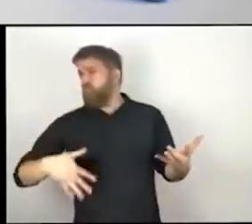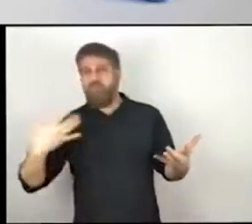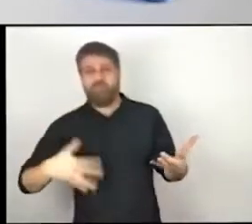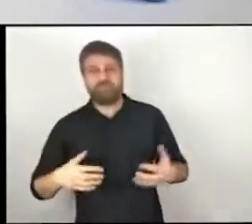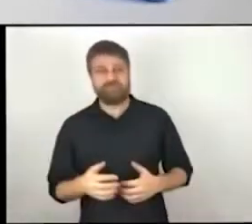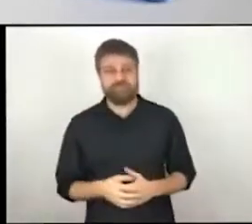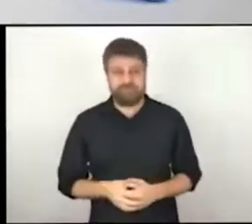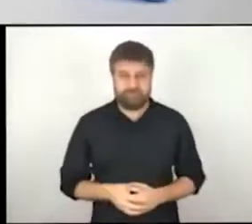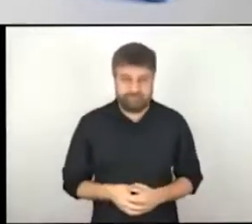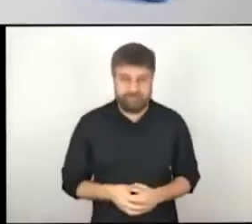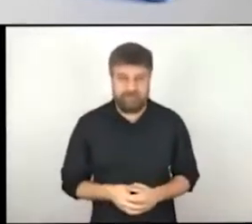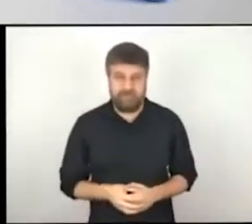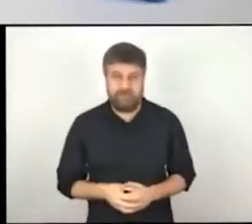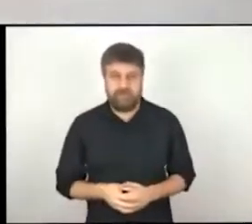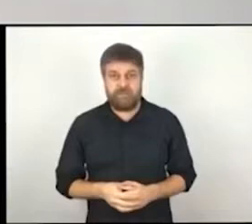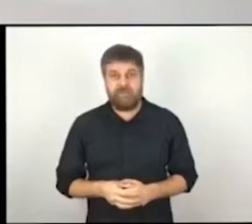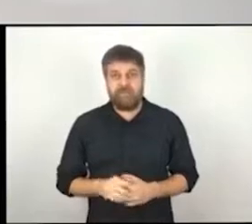sociedade.